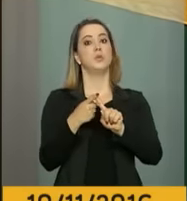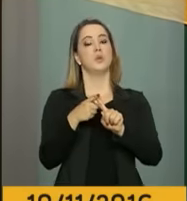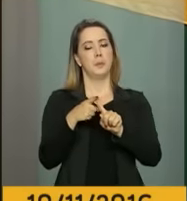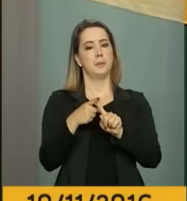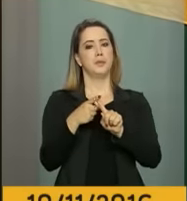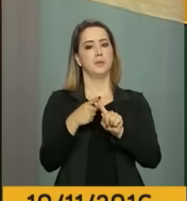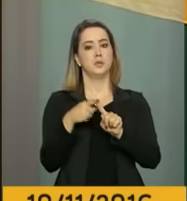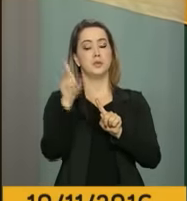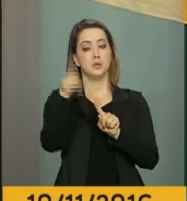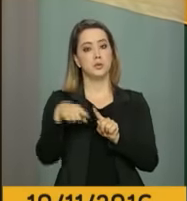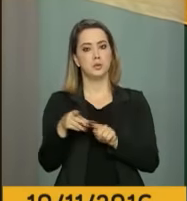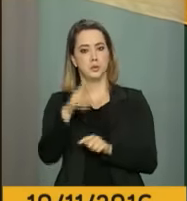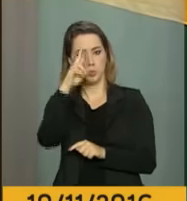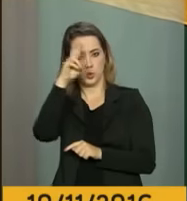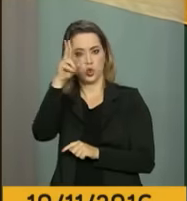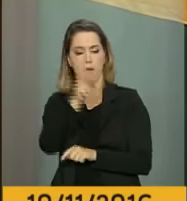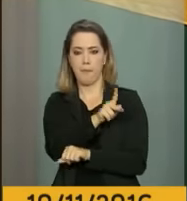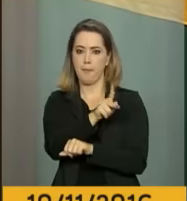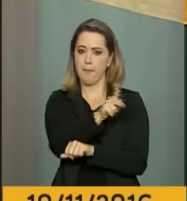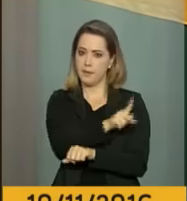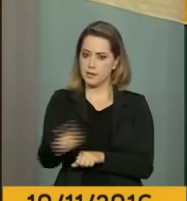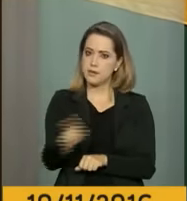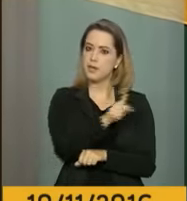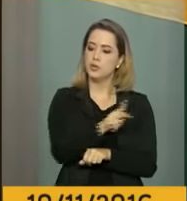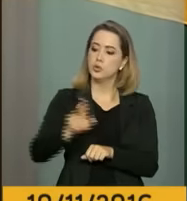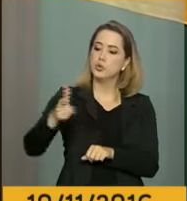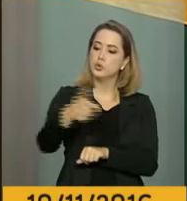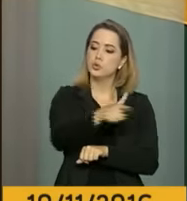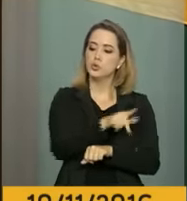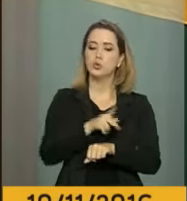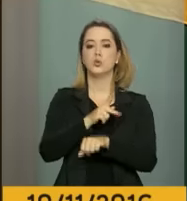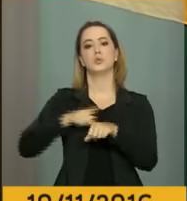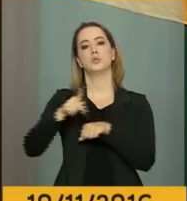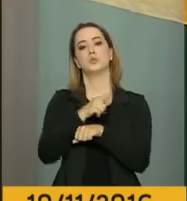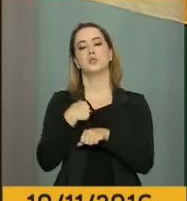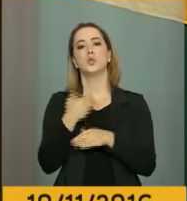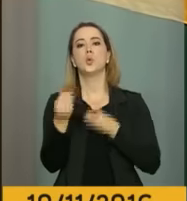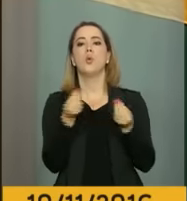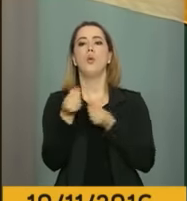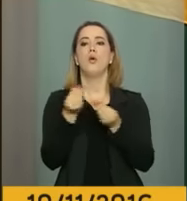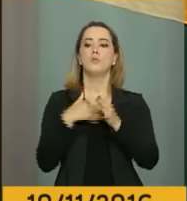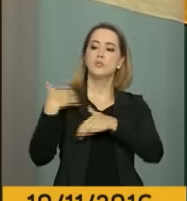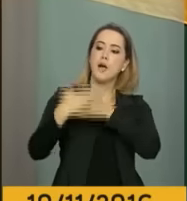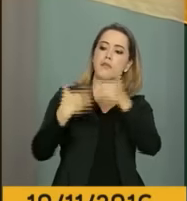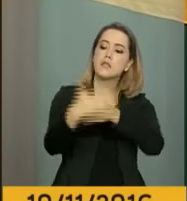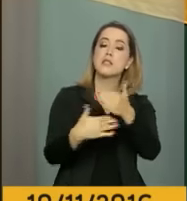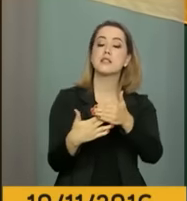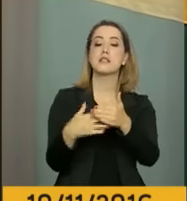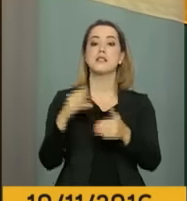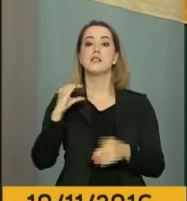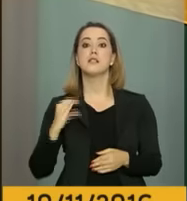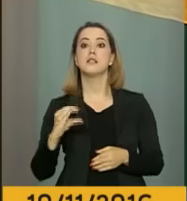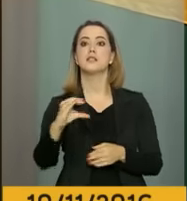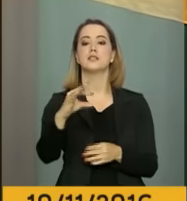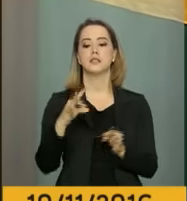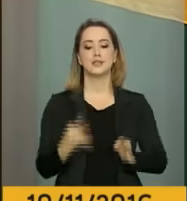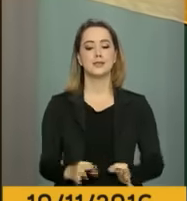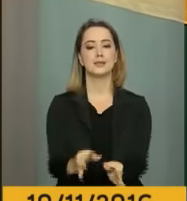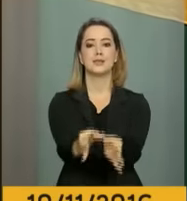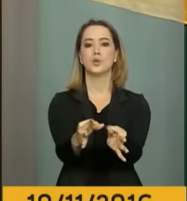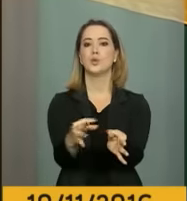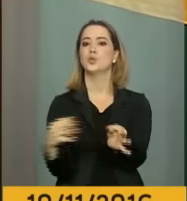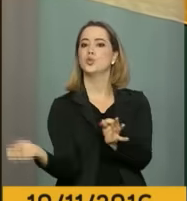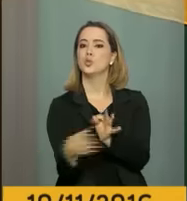chefe de governo é precisamente a ideia de como avançar na ciência, na tecnologia e na inovação.